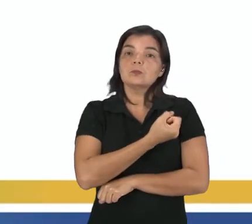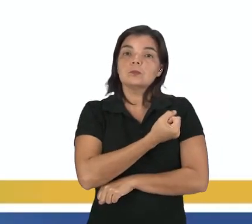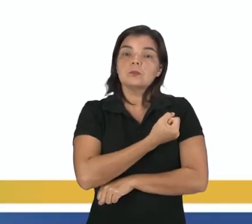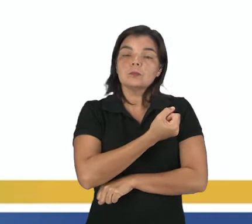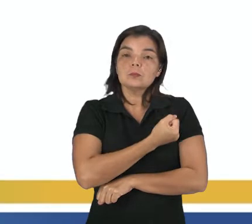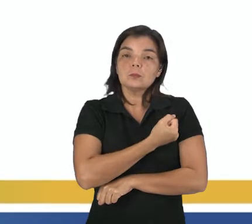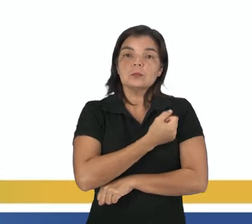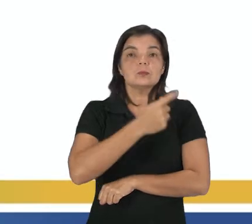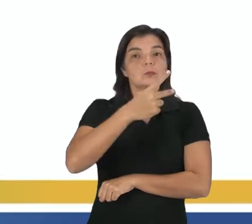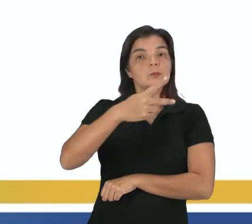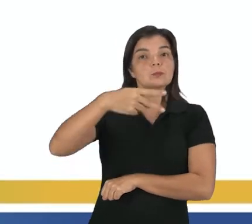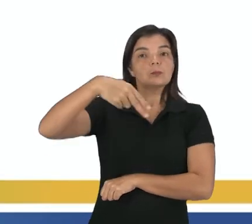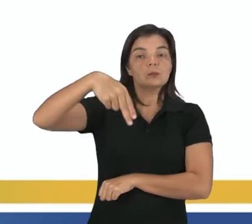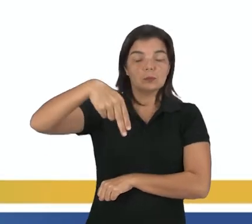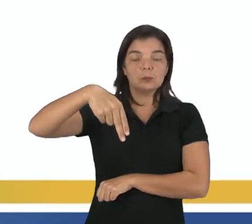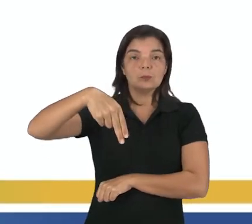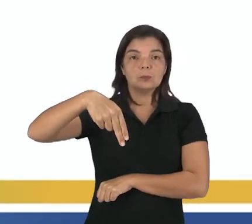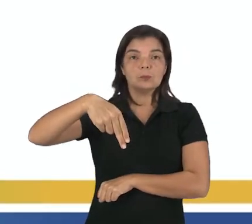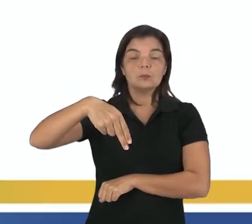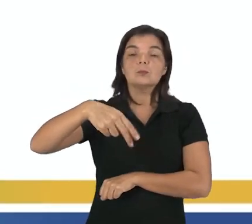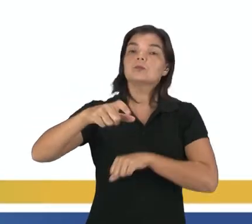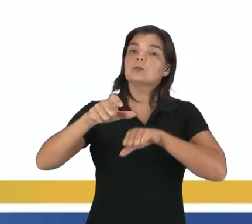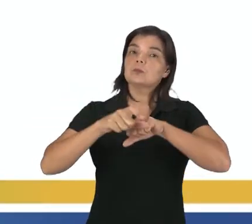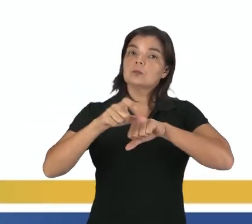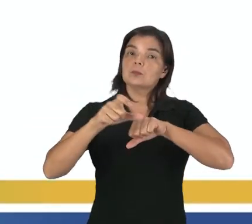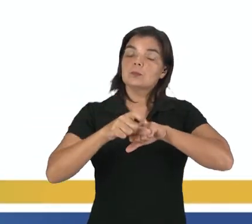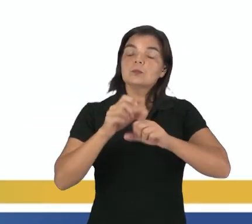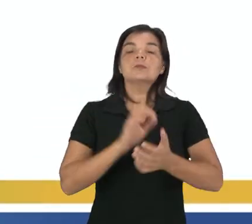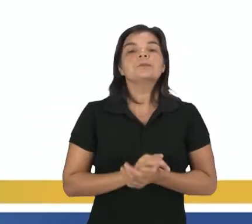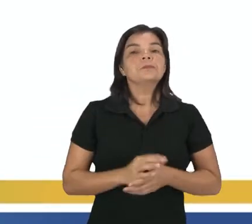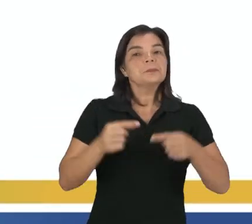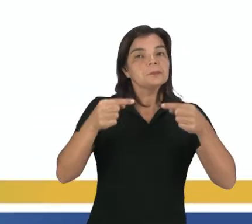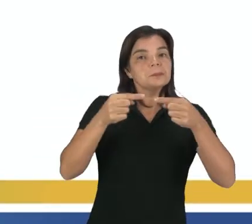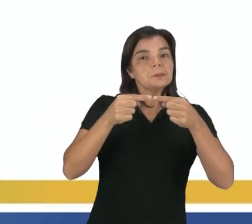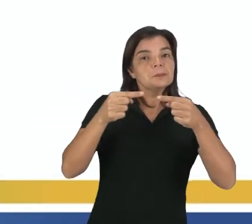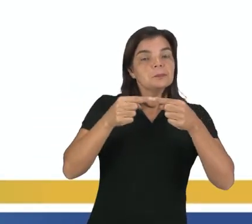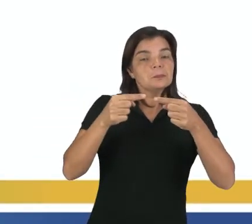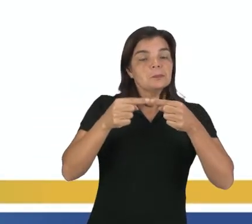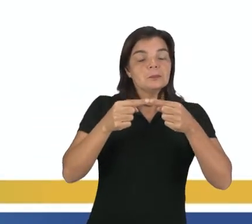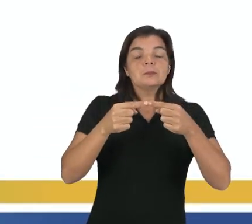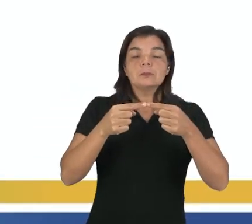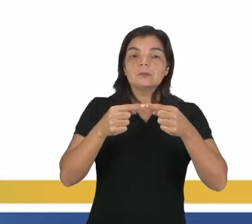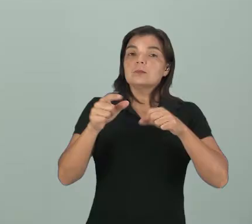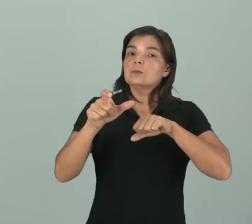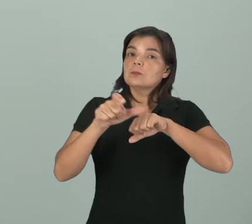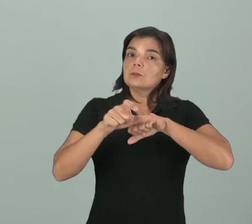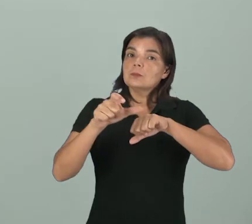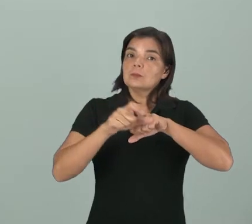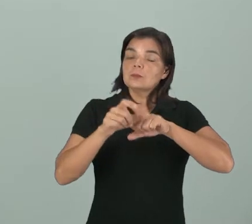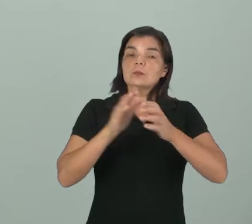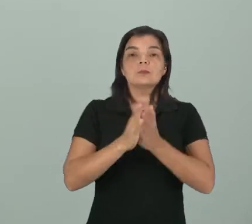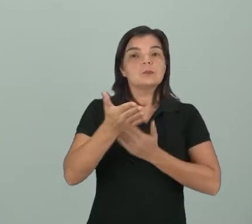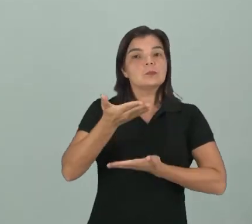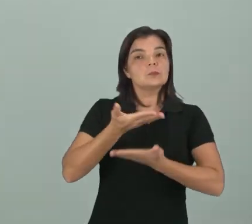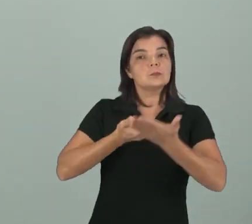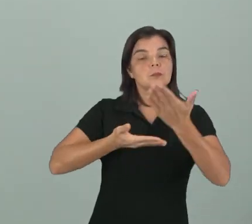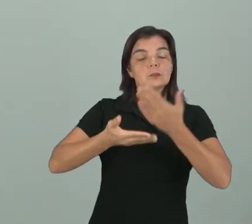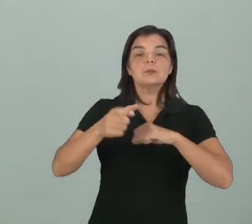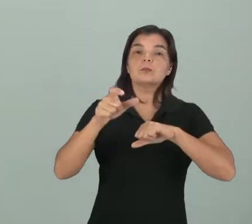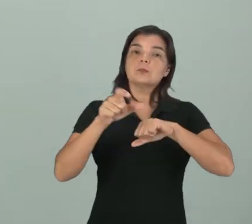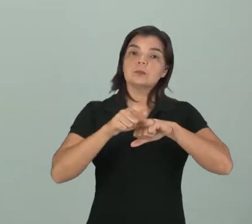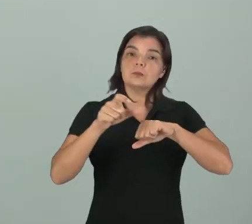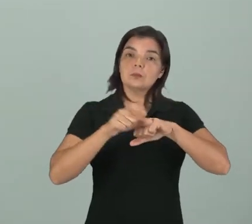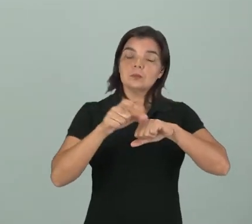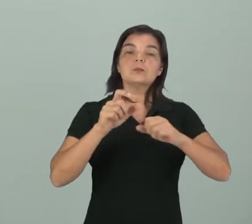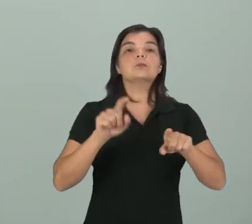numeral, pronome com o substantivo. Eles vão combinar com o substantivo. Vão se relacionar ao